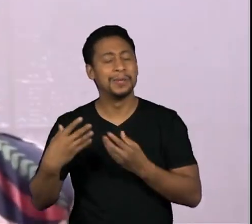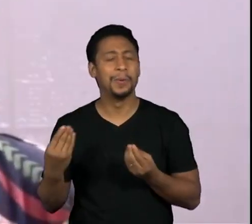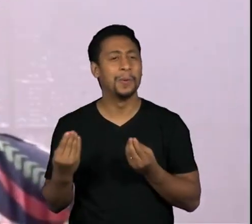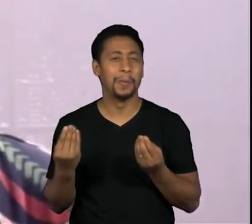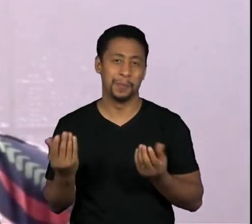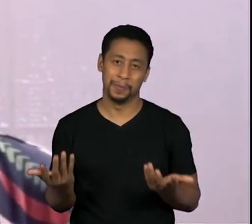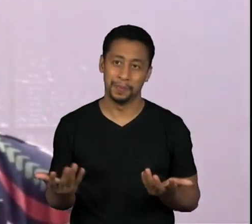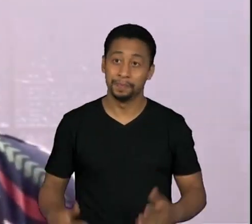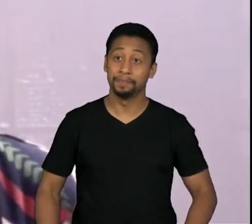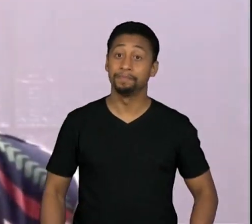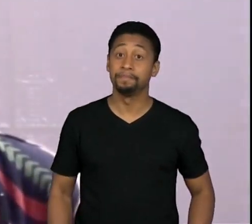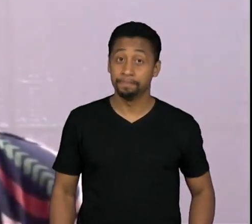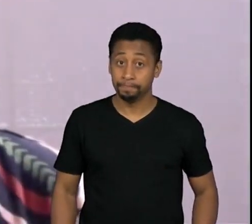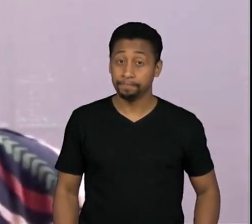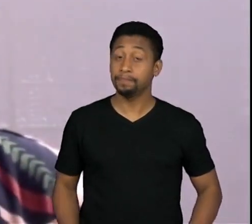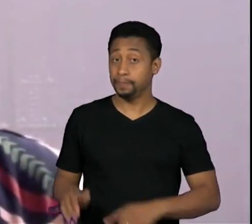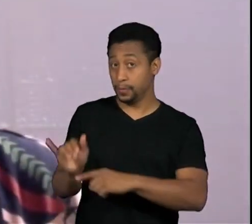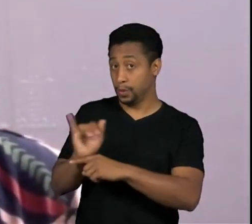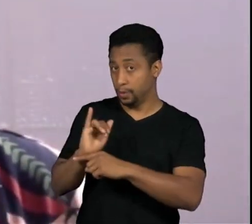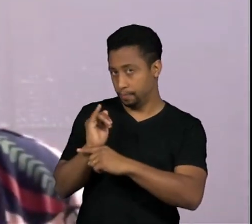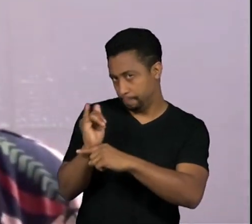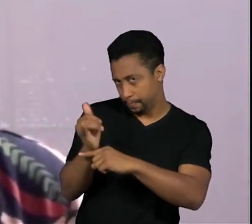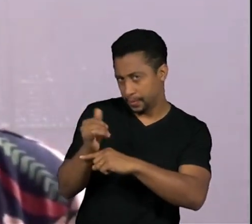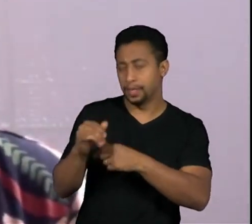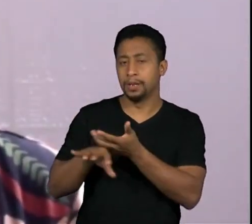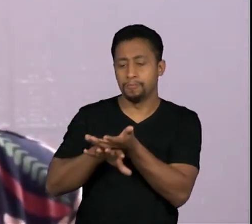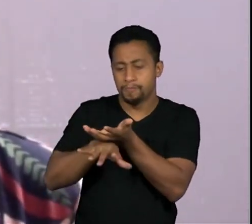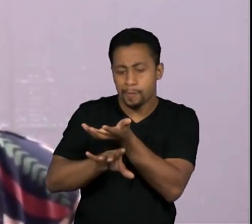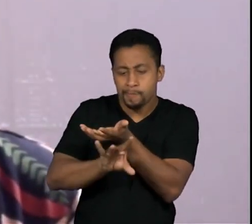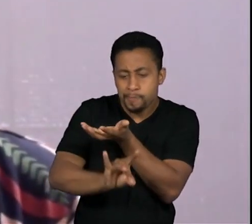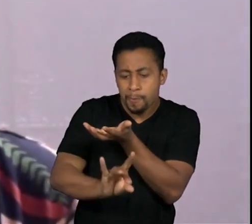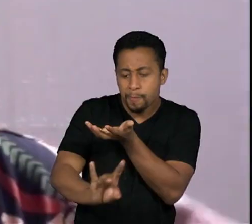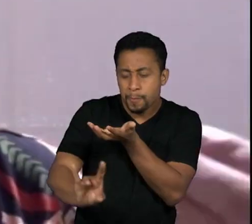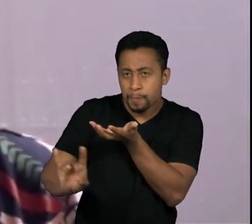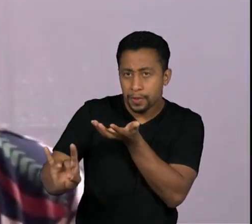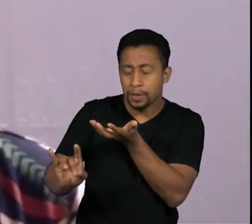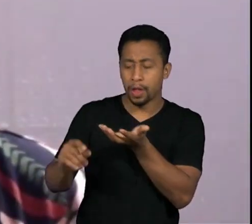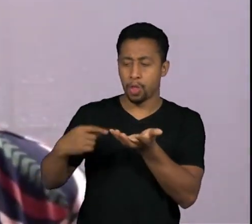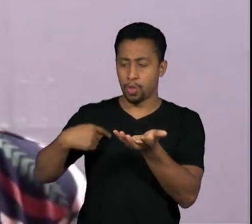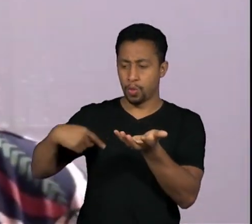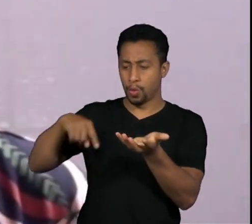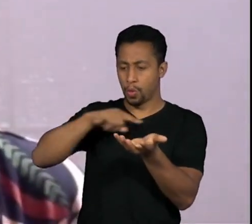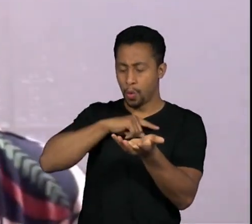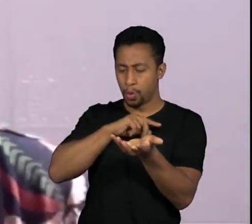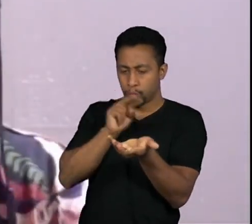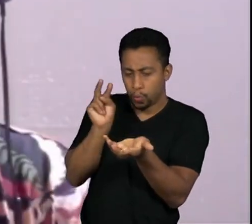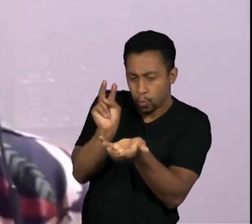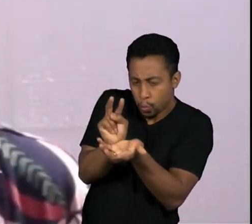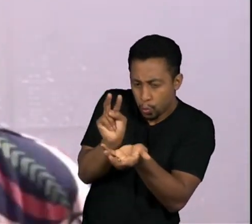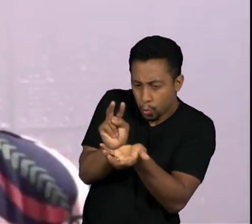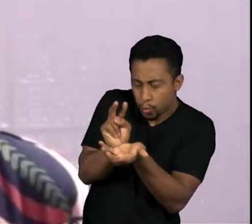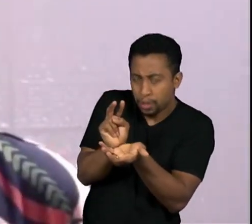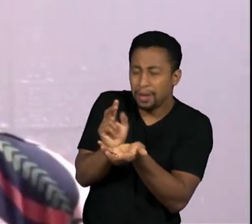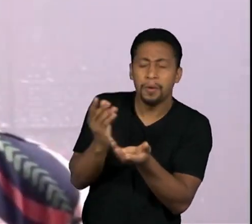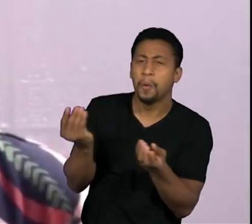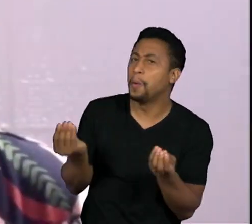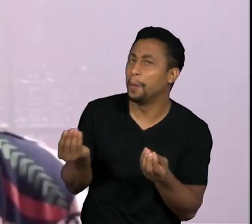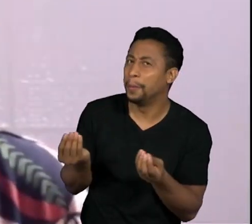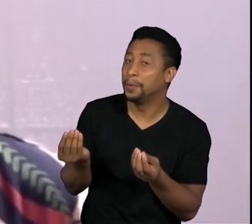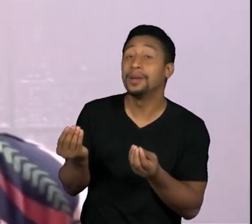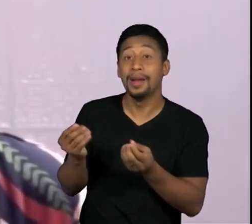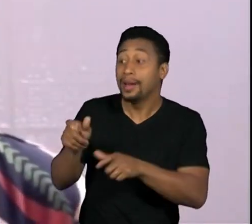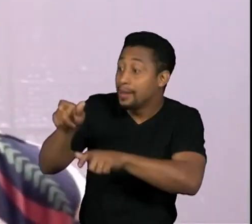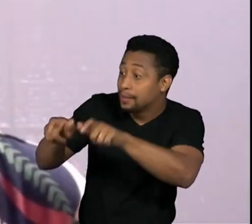Manguezal, maretório feito de nós, quer dizer, o manguezal como esse espaço onde a vida depende das vidas que